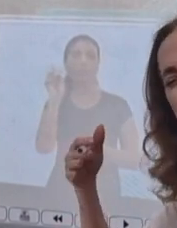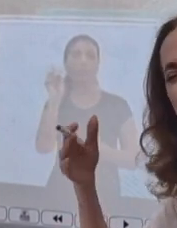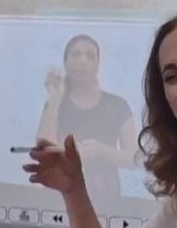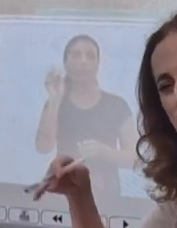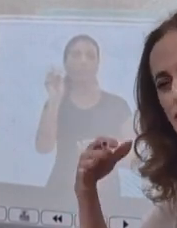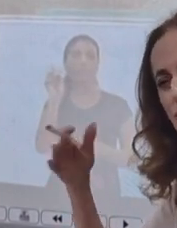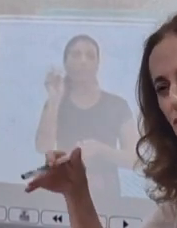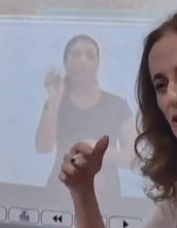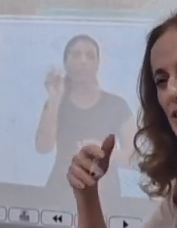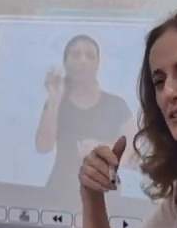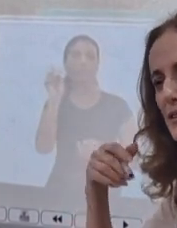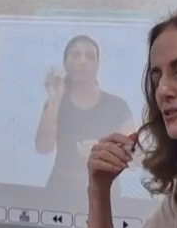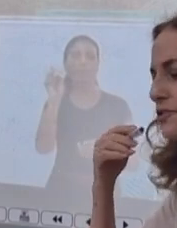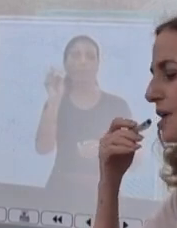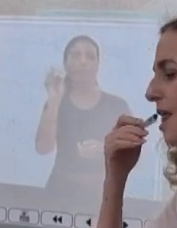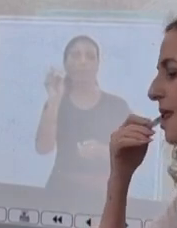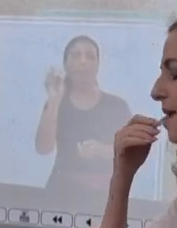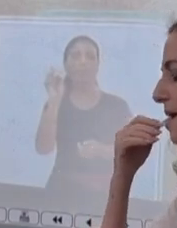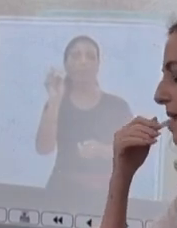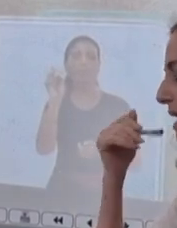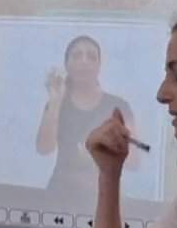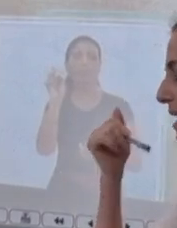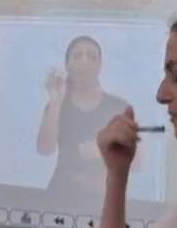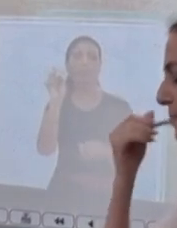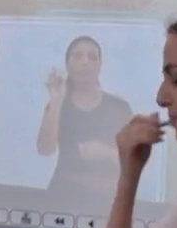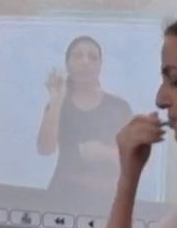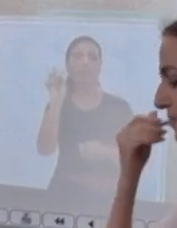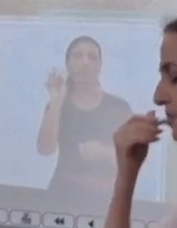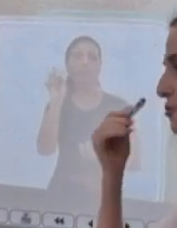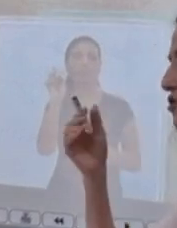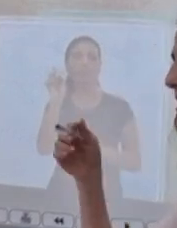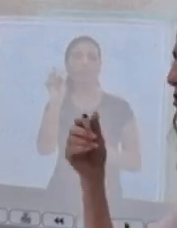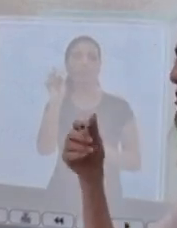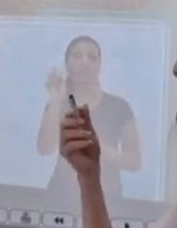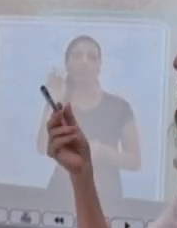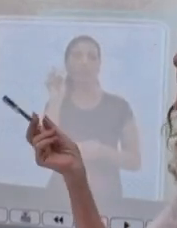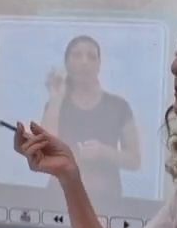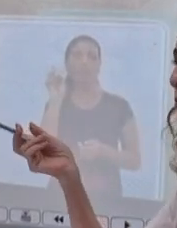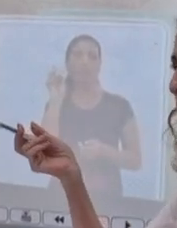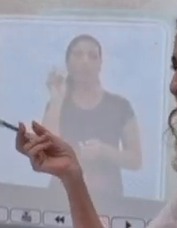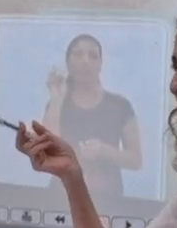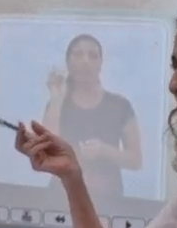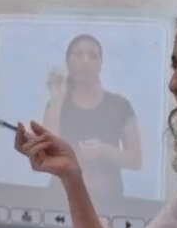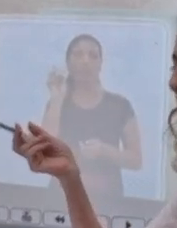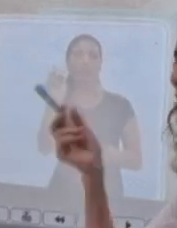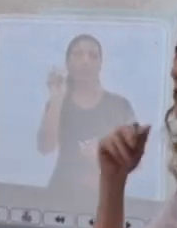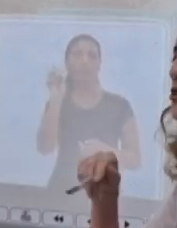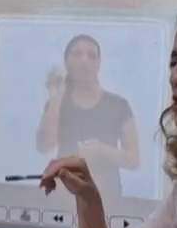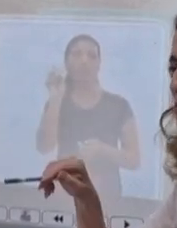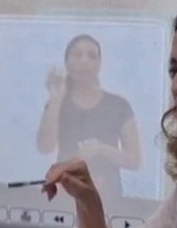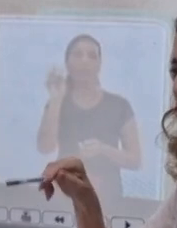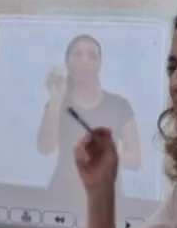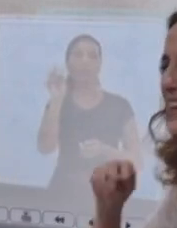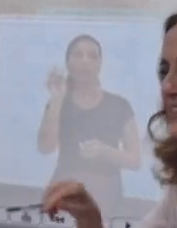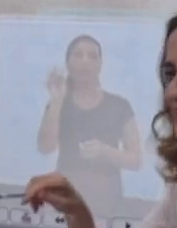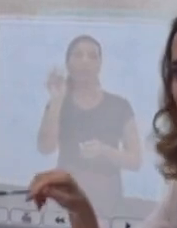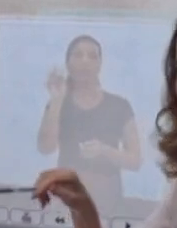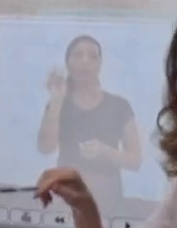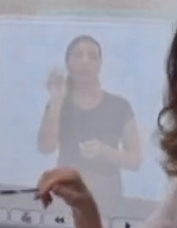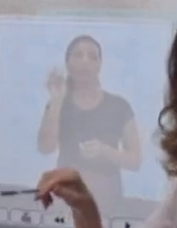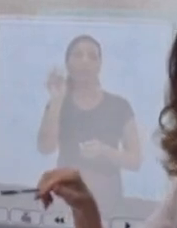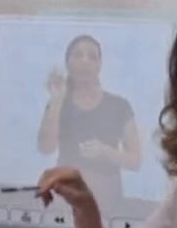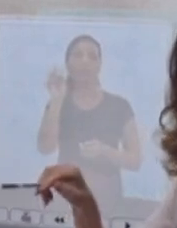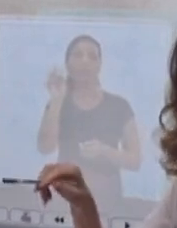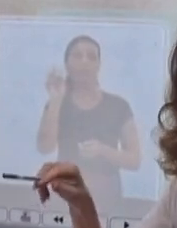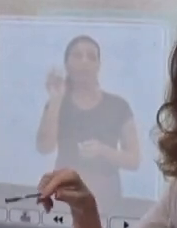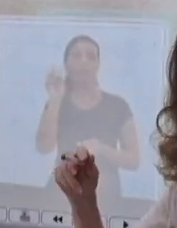que era muito plástico, muito interessante. E aí, poxa vida, isso gera deslocamento, mas no chão, sem cadeira de